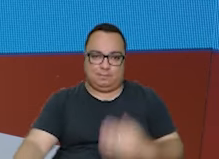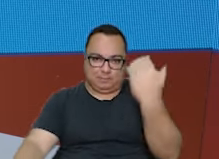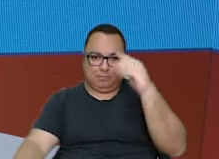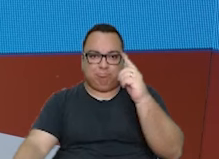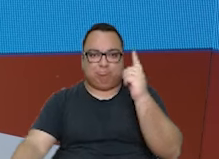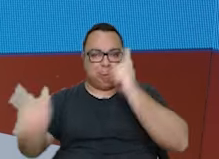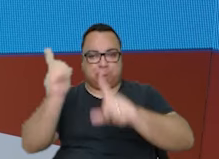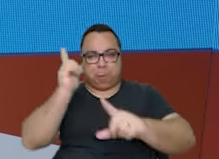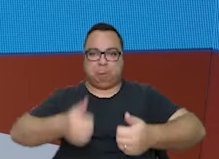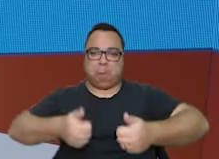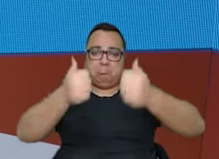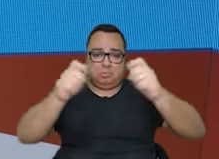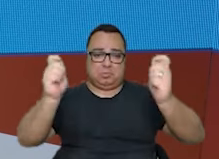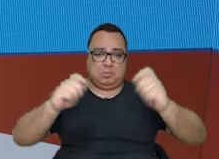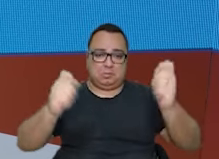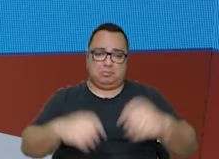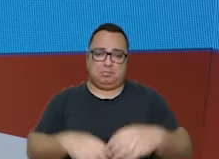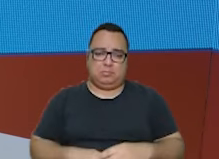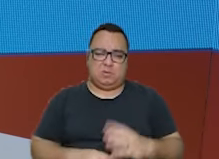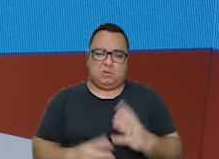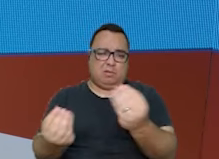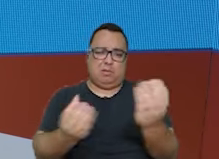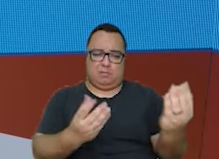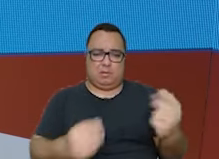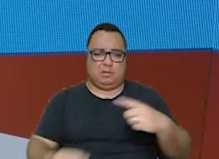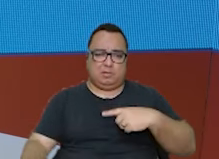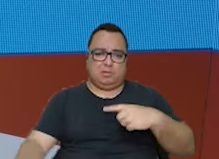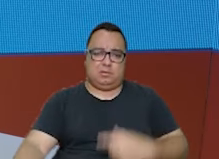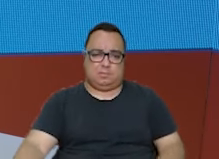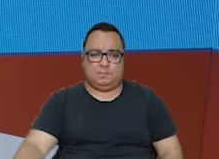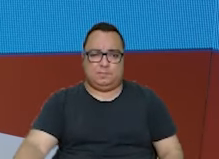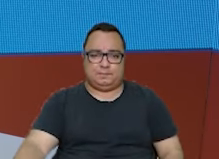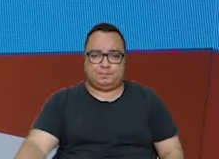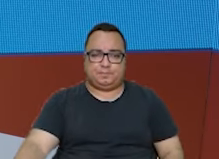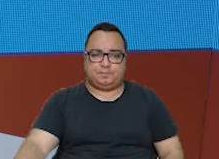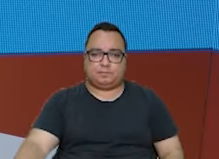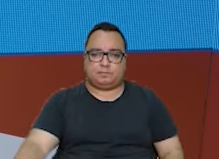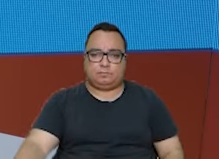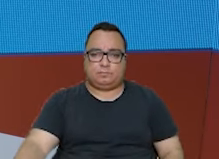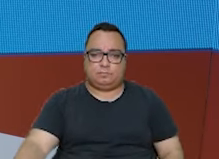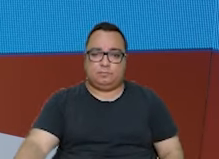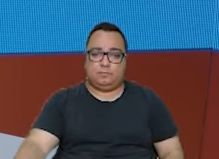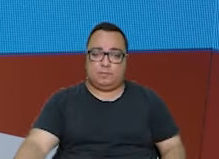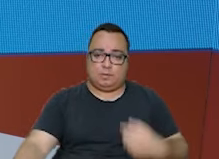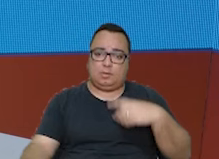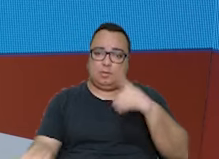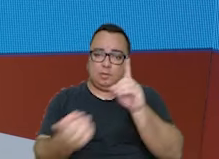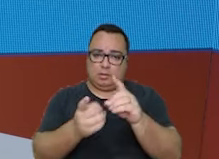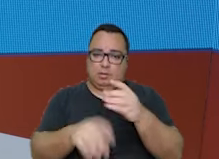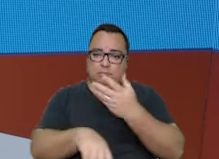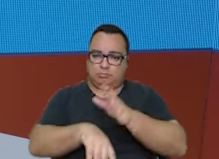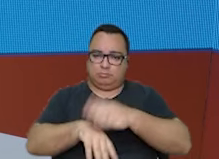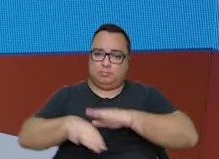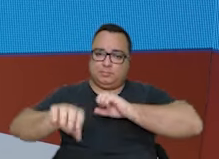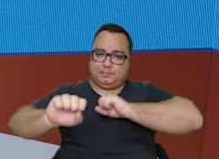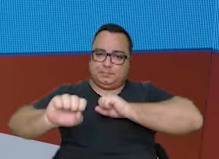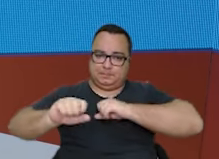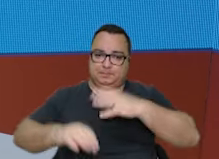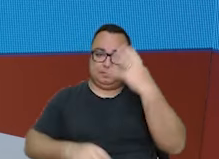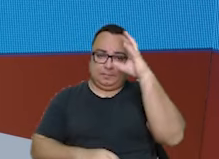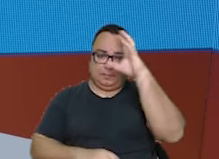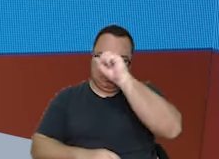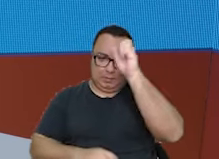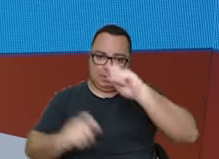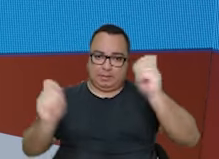resultado ali né muito comum isso Inclusive eu particularmente trabalho muito isso no atendimento com o cliente né às vezes ele entender a gente fazer um